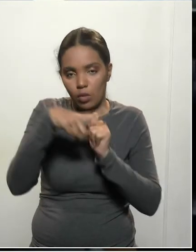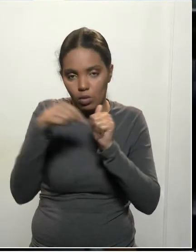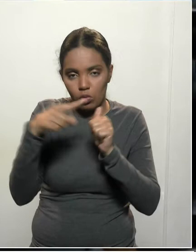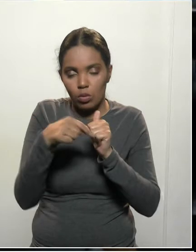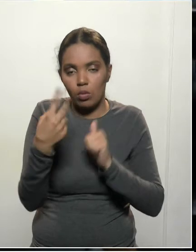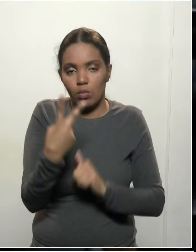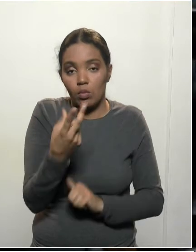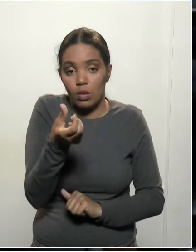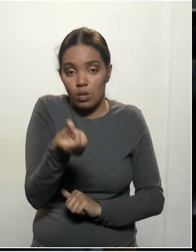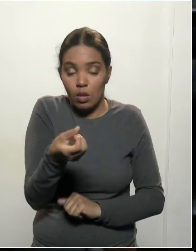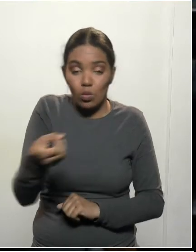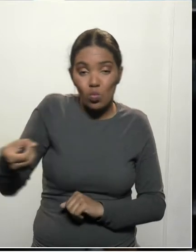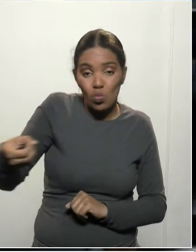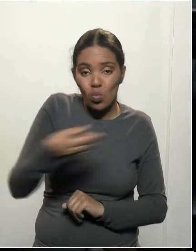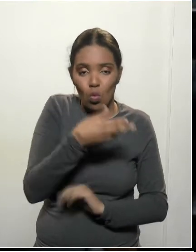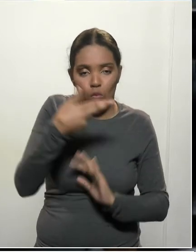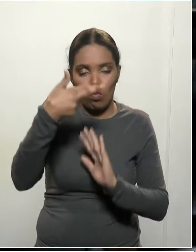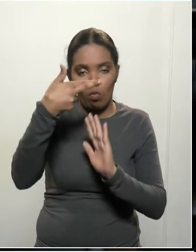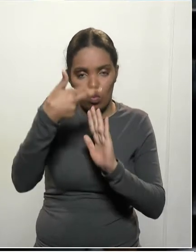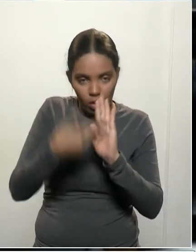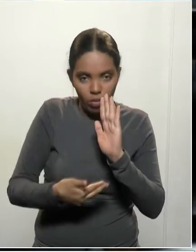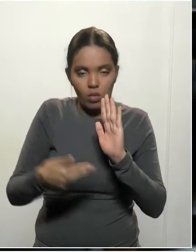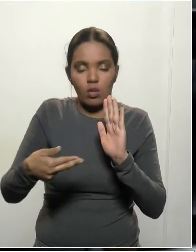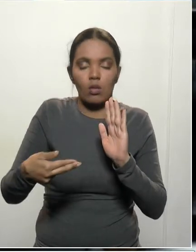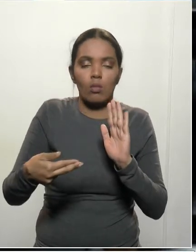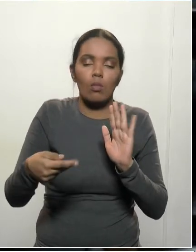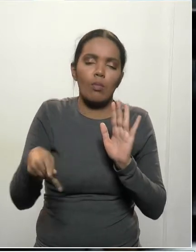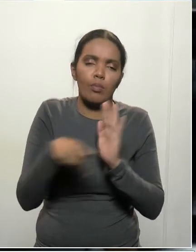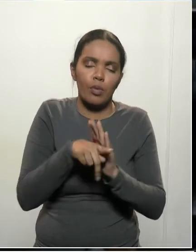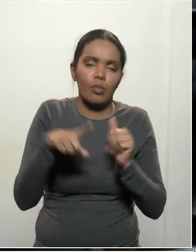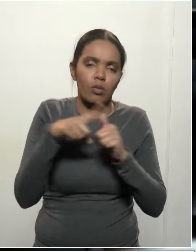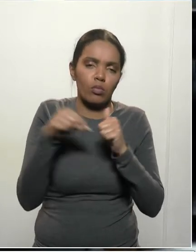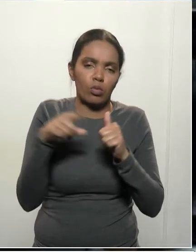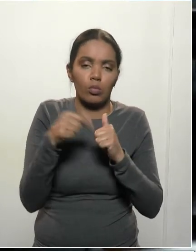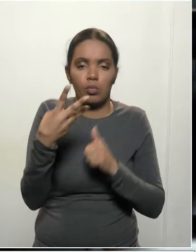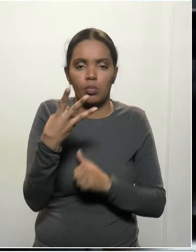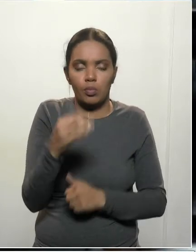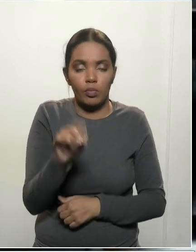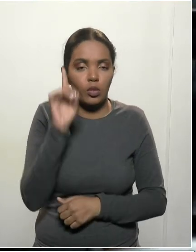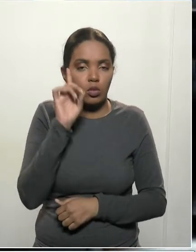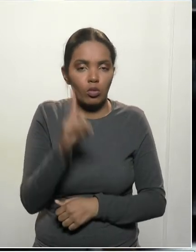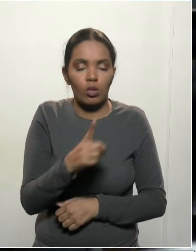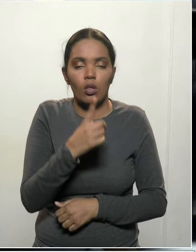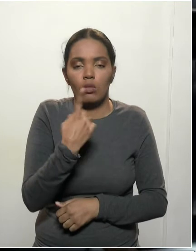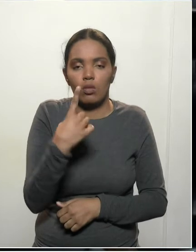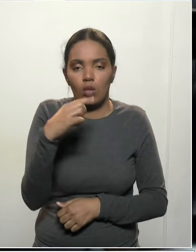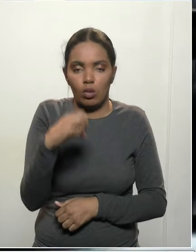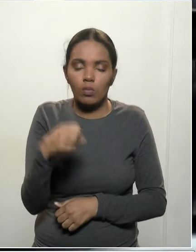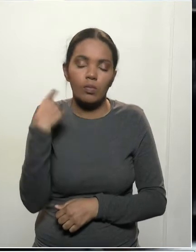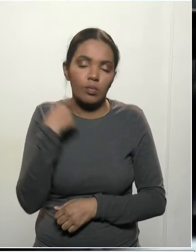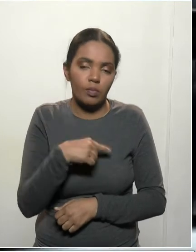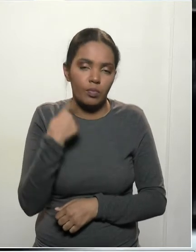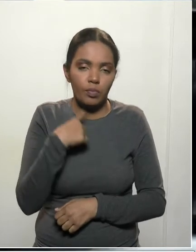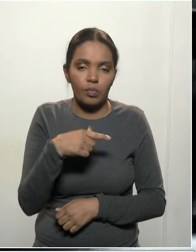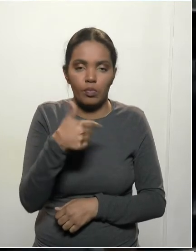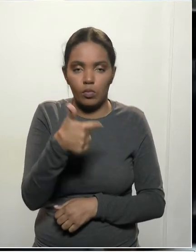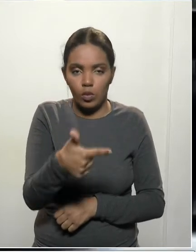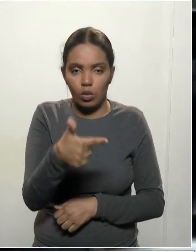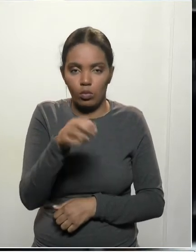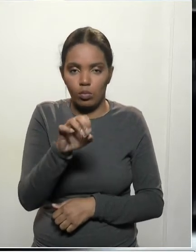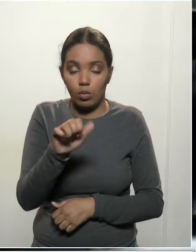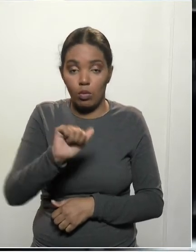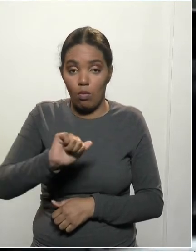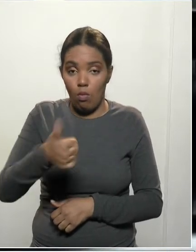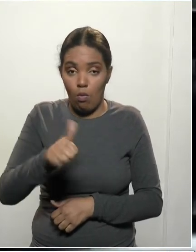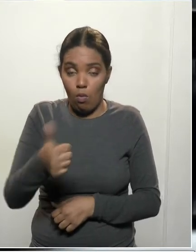do artigo 30 da Lei Complementar Estadual número 136, de 19 de maio de 2011, que estabeleceu a